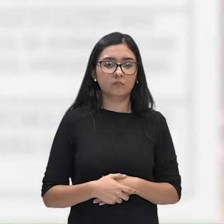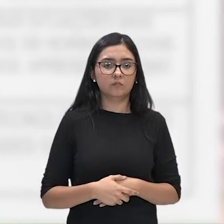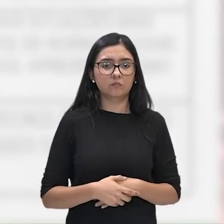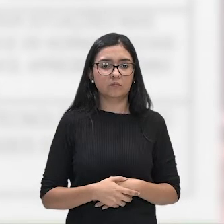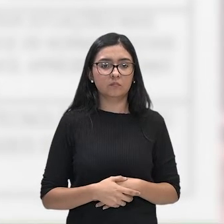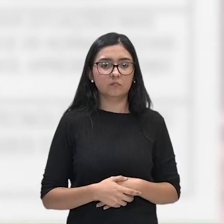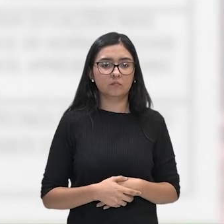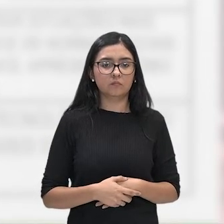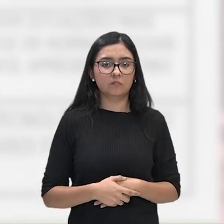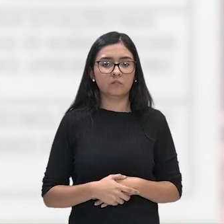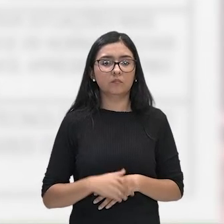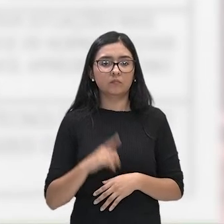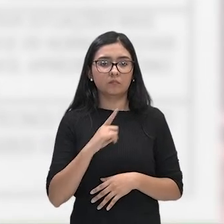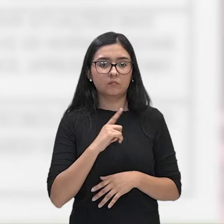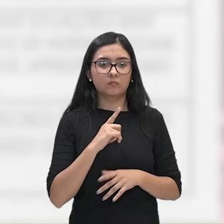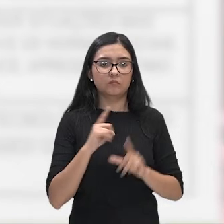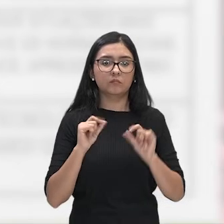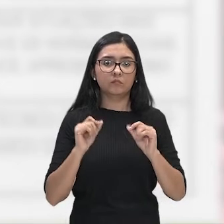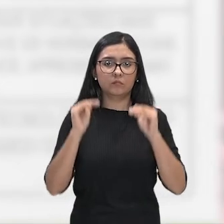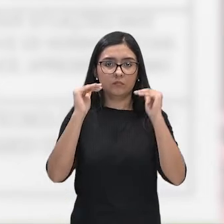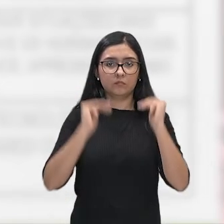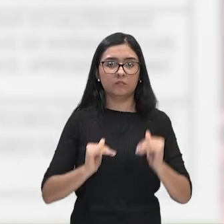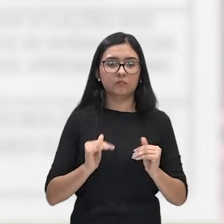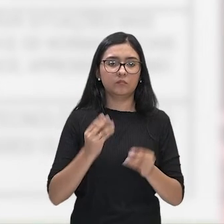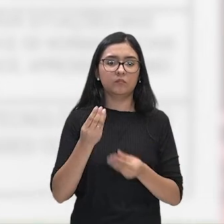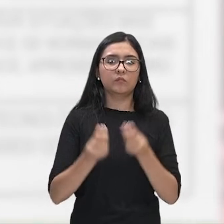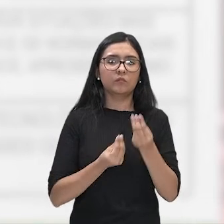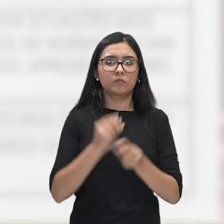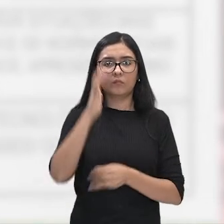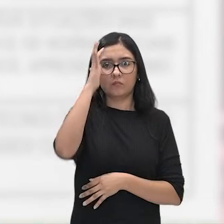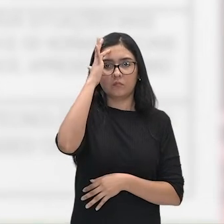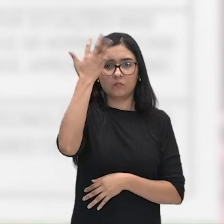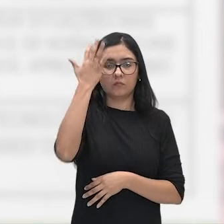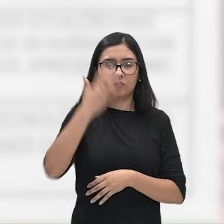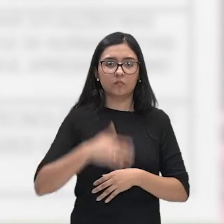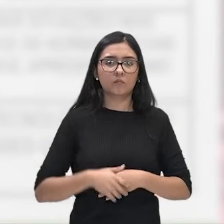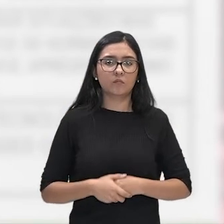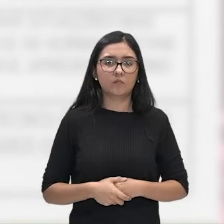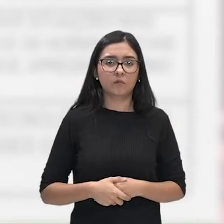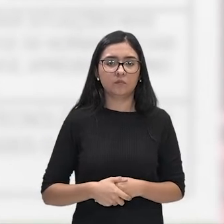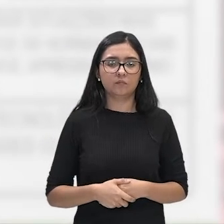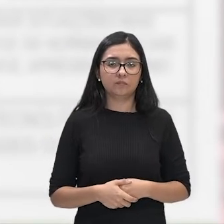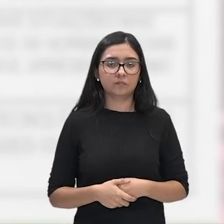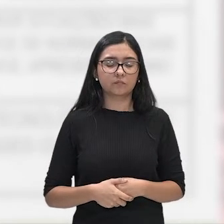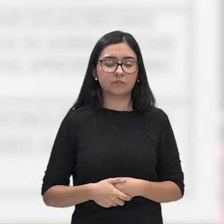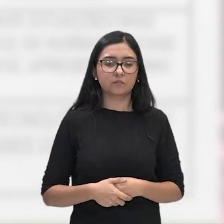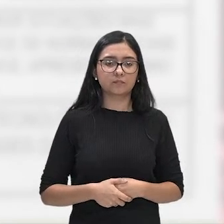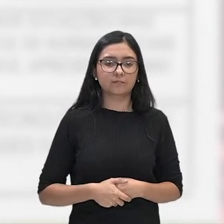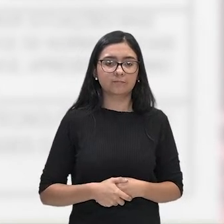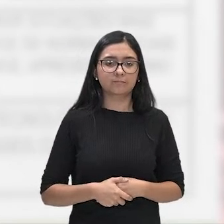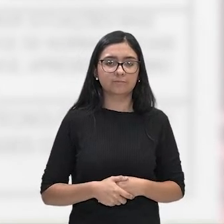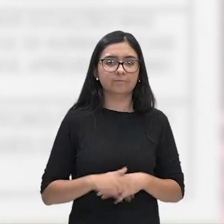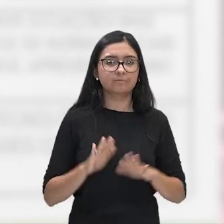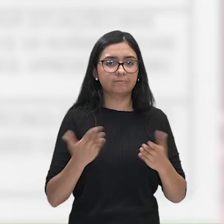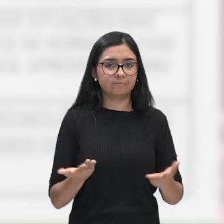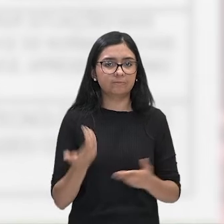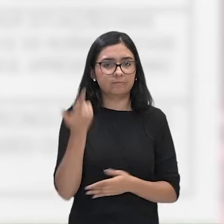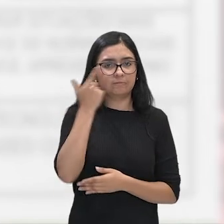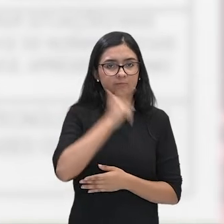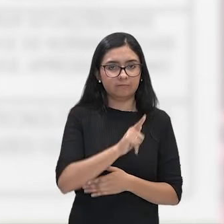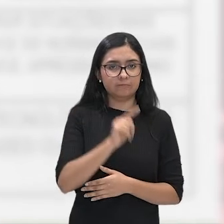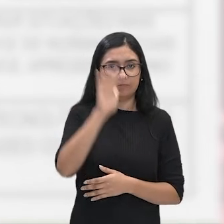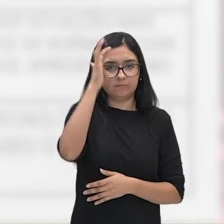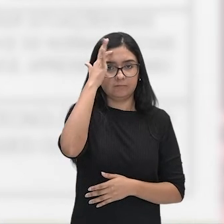mais soluções. Será que tem essas soluções, né? Será que vamos chegar a um